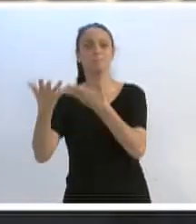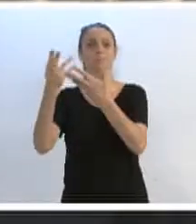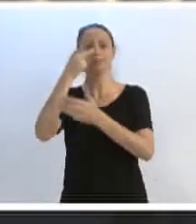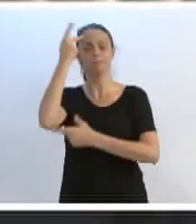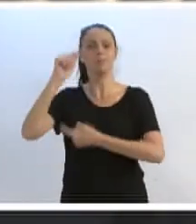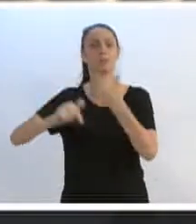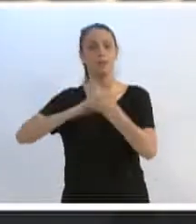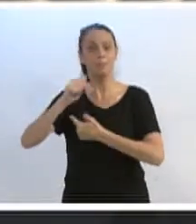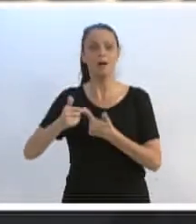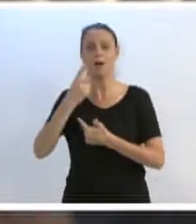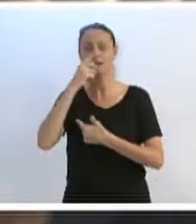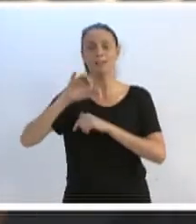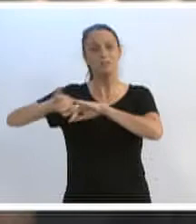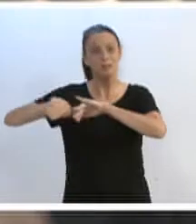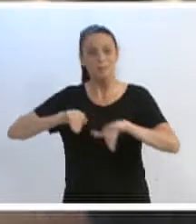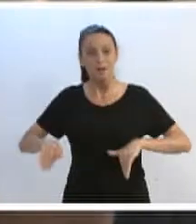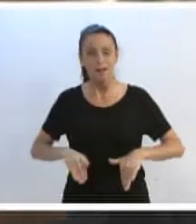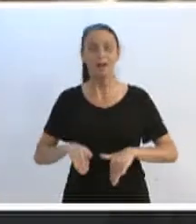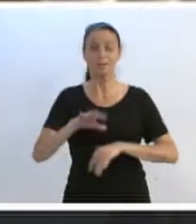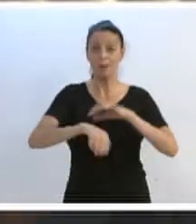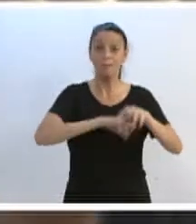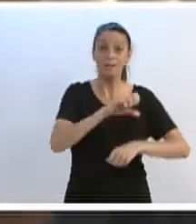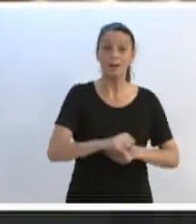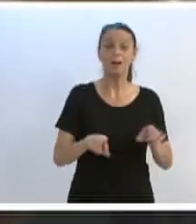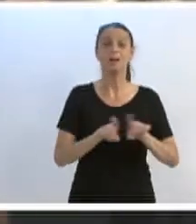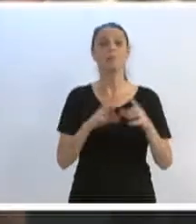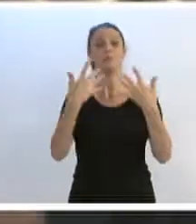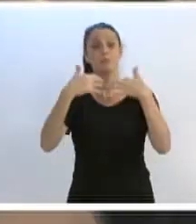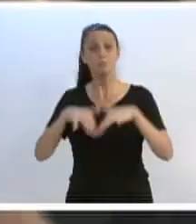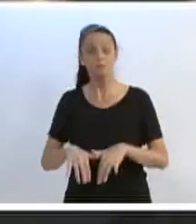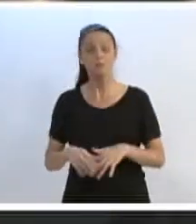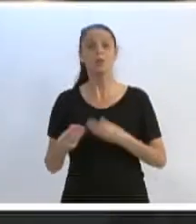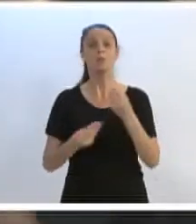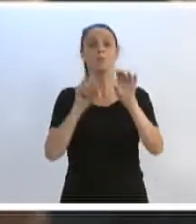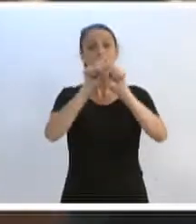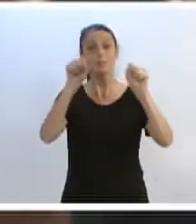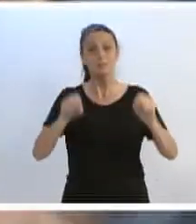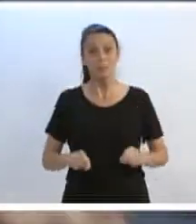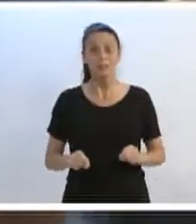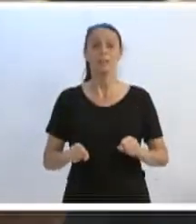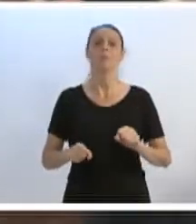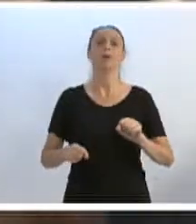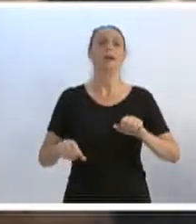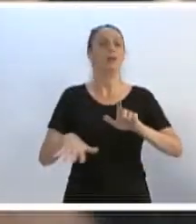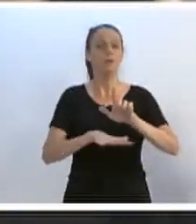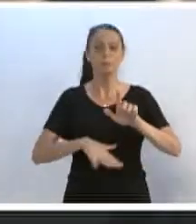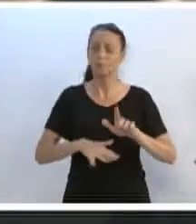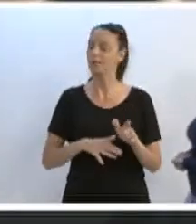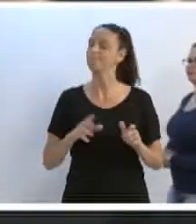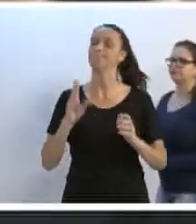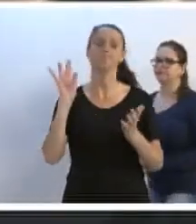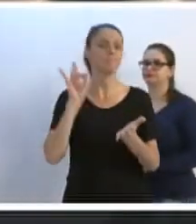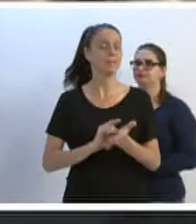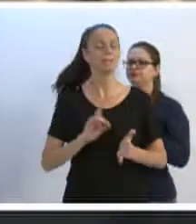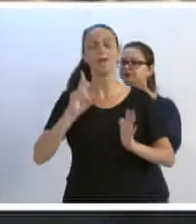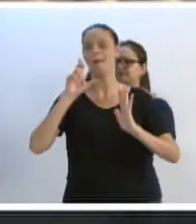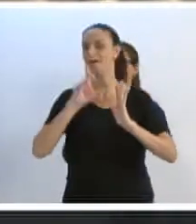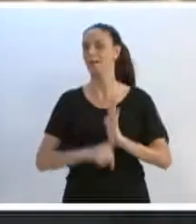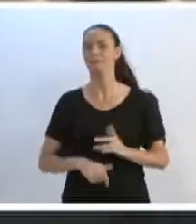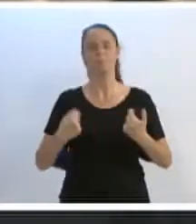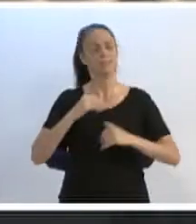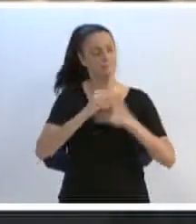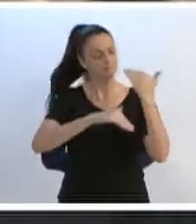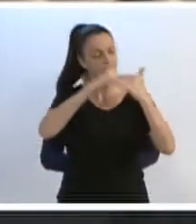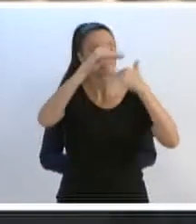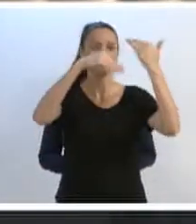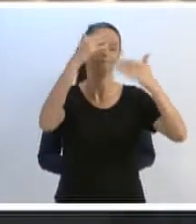trabalham com a reciclagem no município, para o recolhimento, para o funcionamento, para a sistemática disso tudo, para a logística, é muito atrasada. Nós temos que avançar nisso, copiar